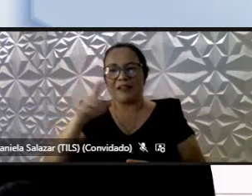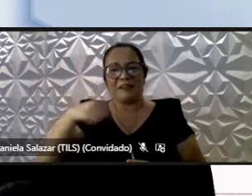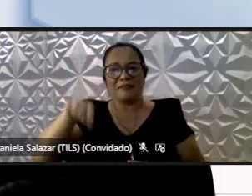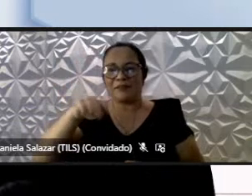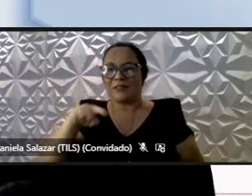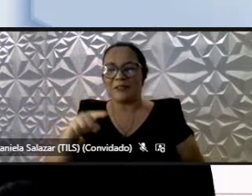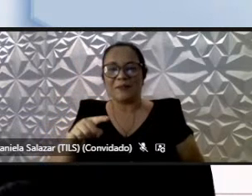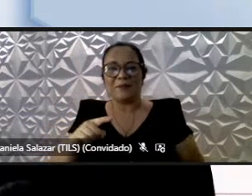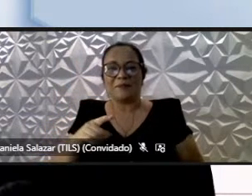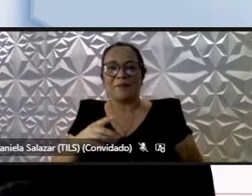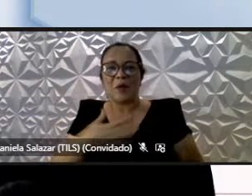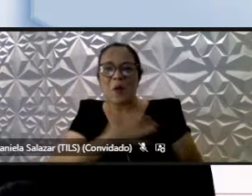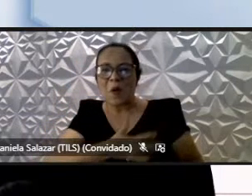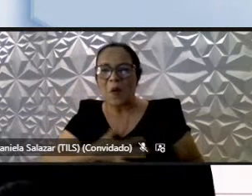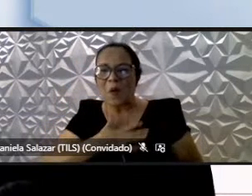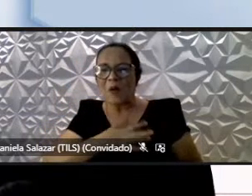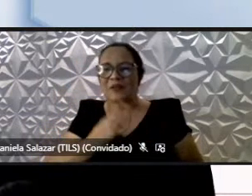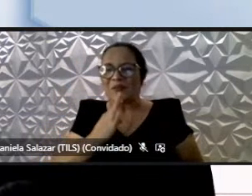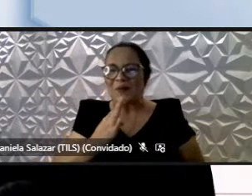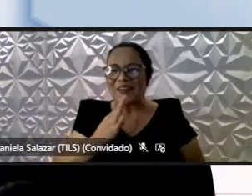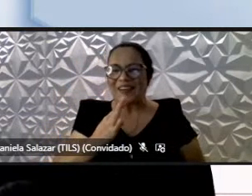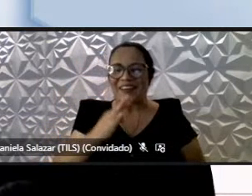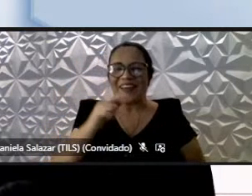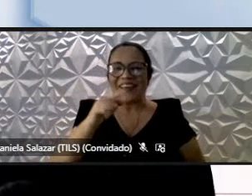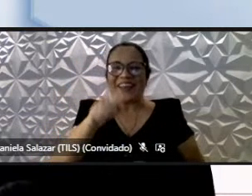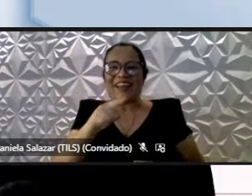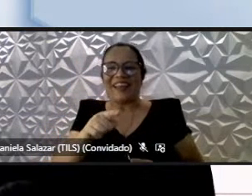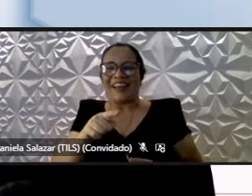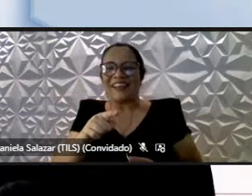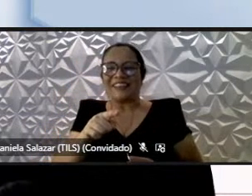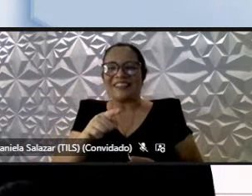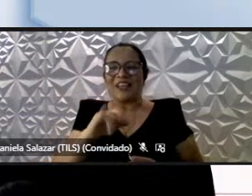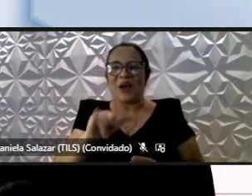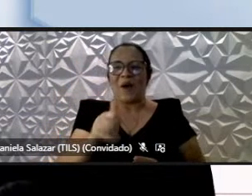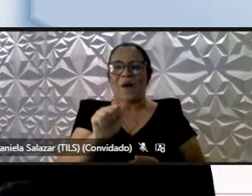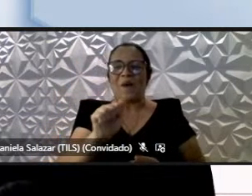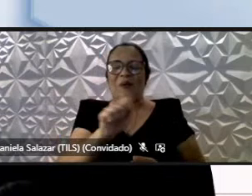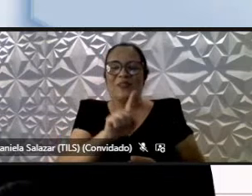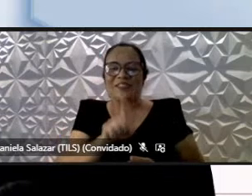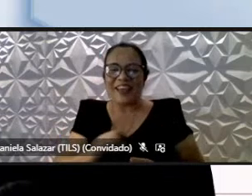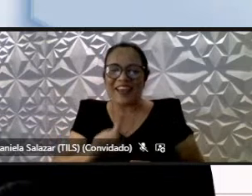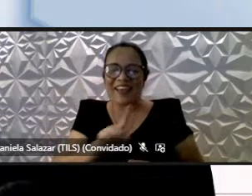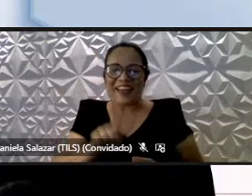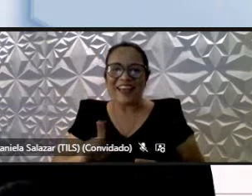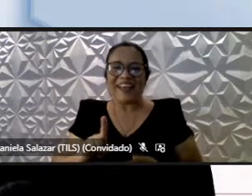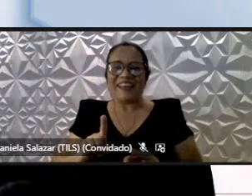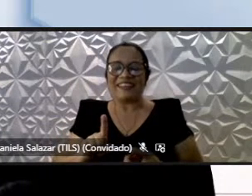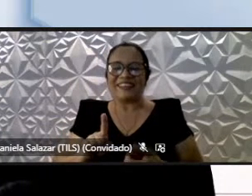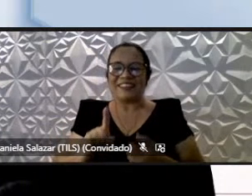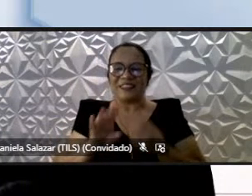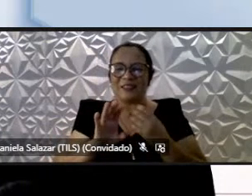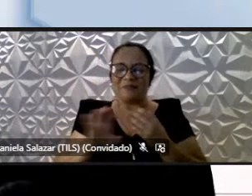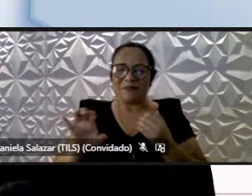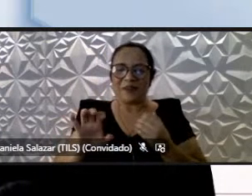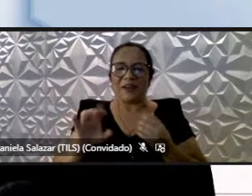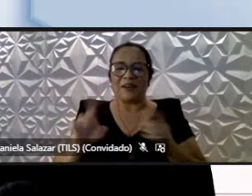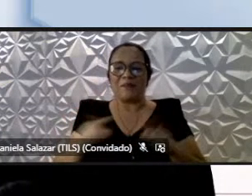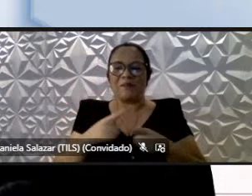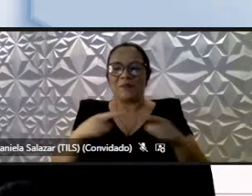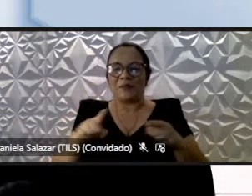todos vocês gostam, se acompanham o jazz, música, né? O jazz. But one of my great,